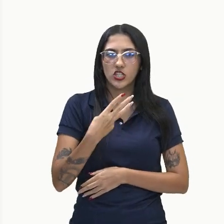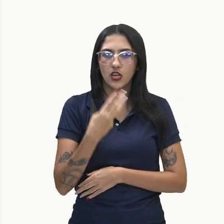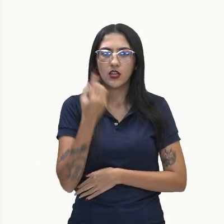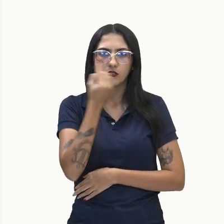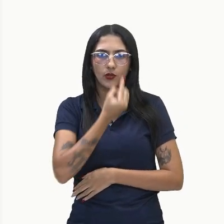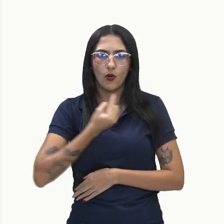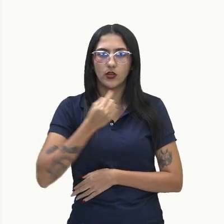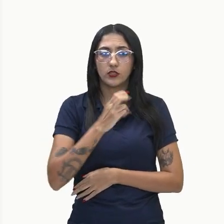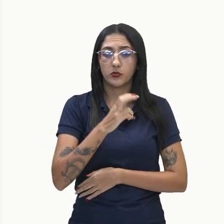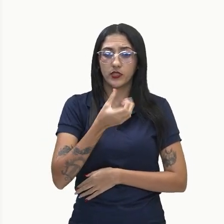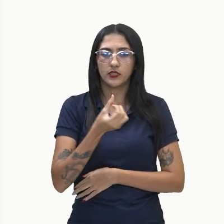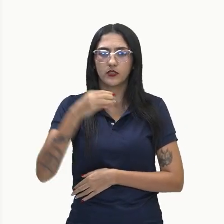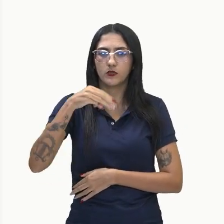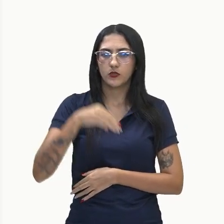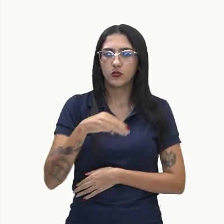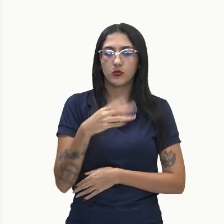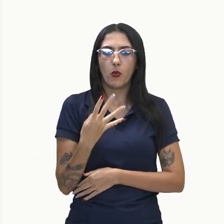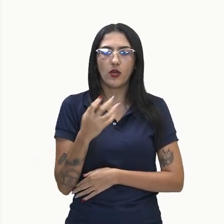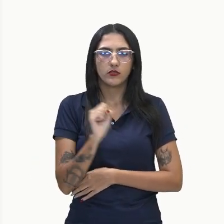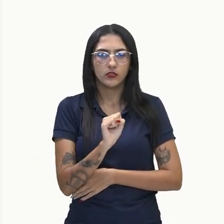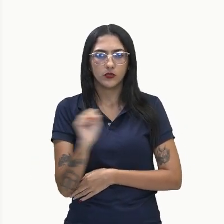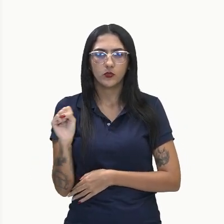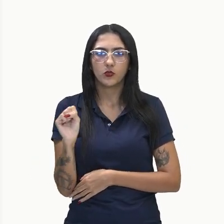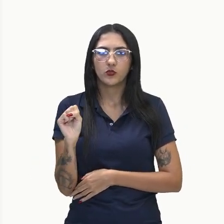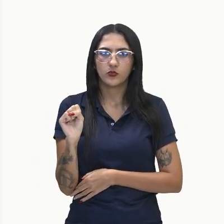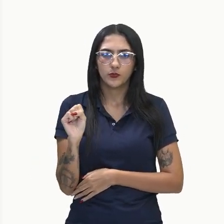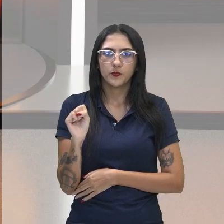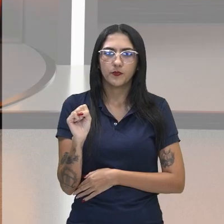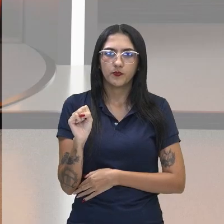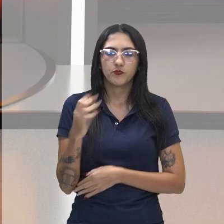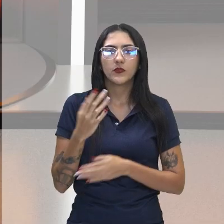56 minutos e 4 segundos. E vai ser